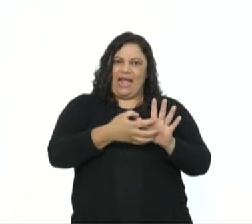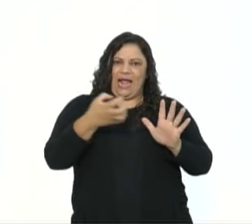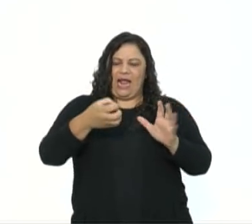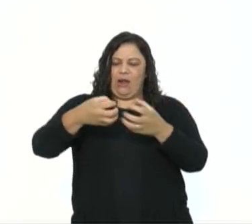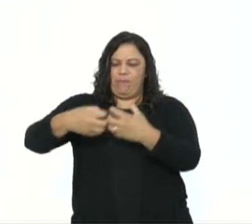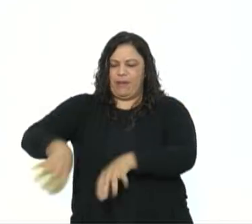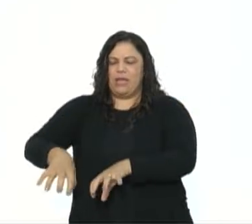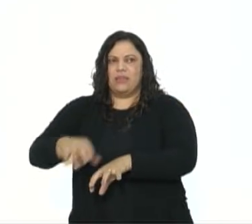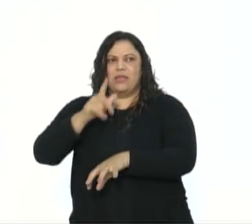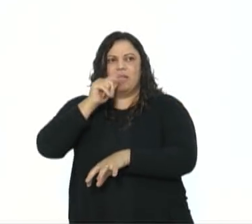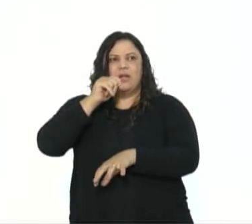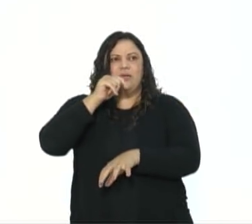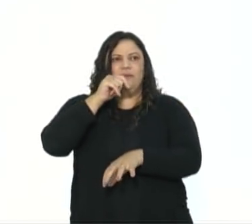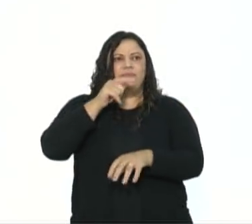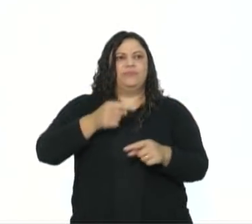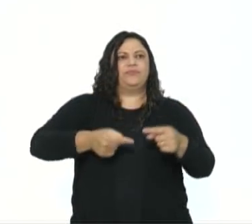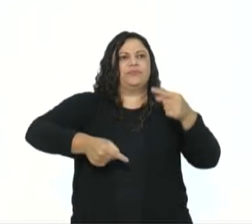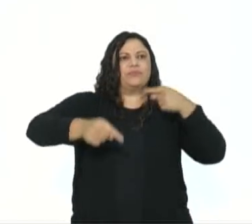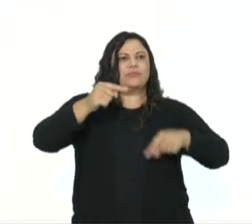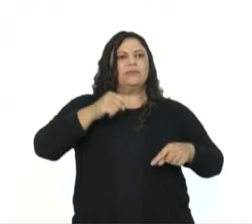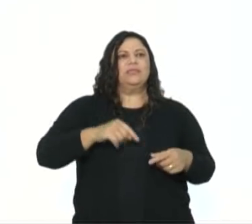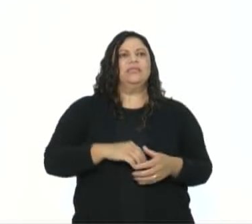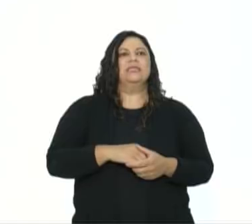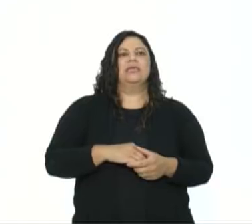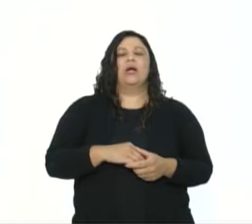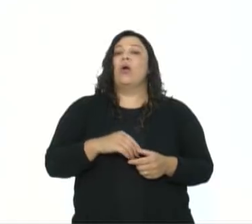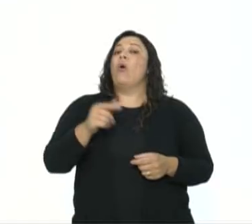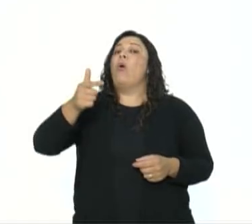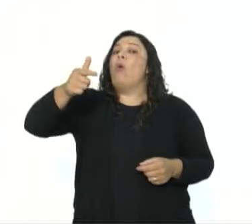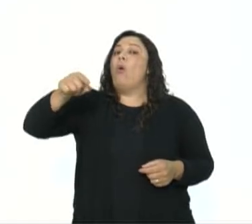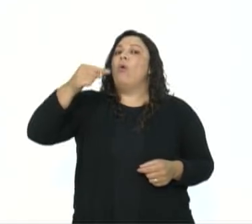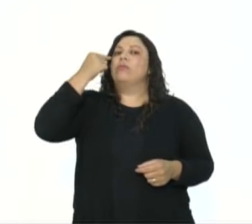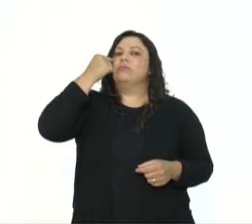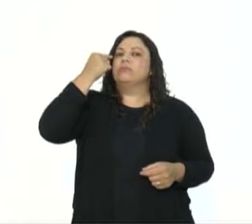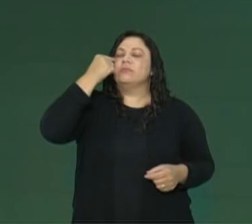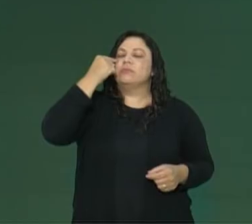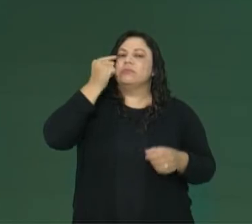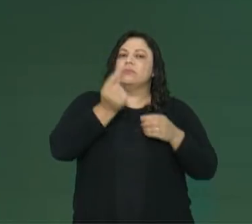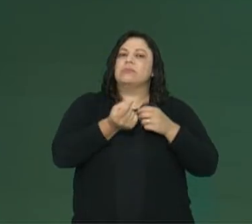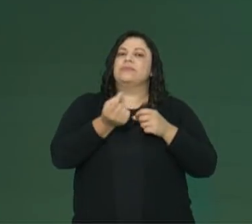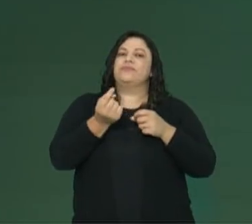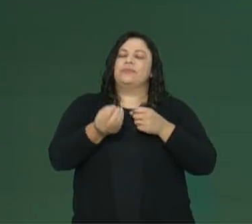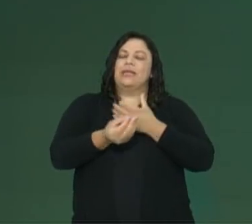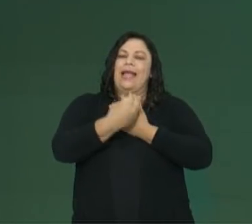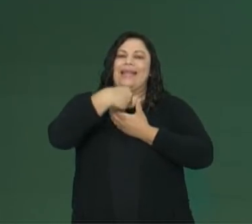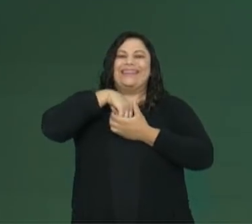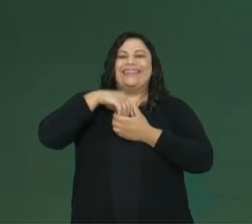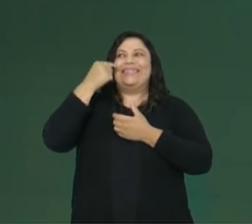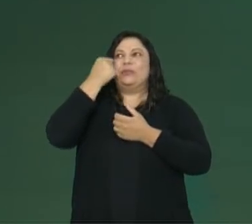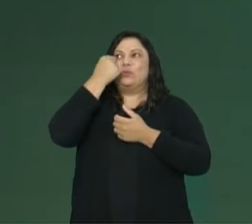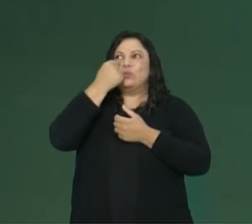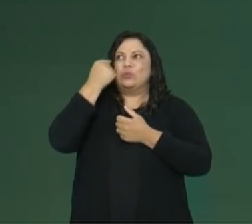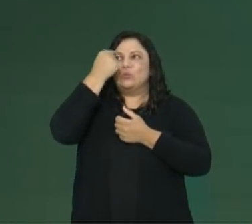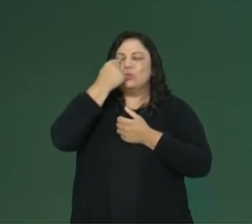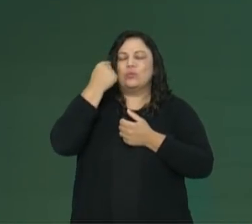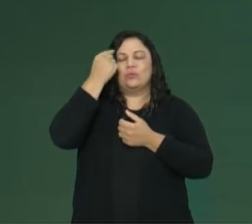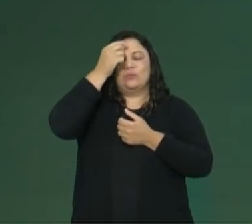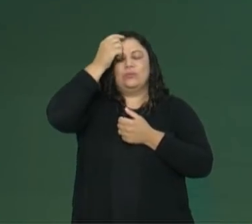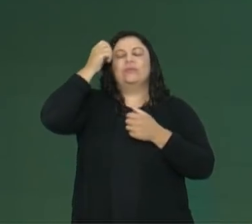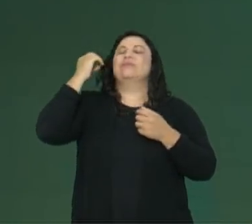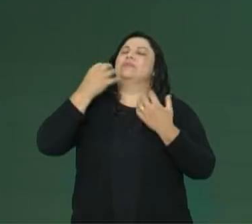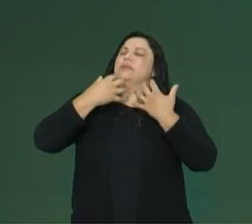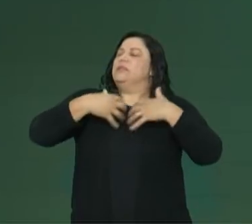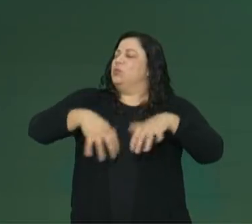é horrível. E a loíase, que é um verme que se hospeda nos olhos, também horrível. Mas quem tiver curiosidade, vai